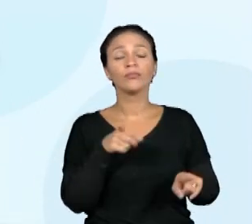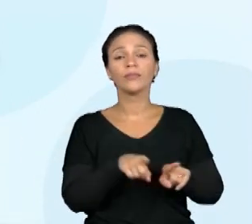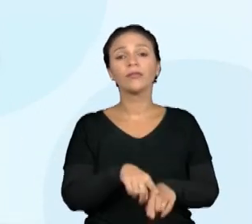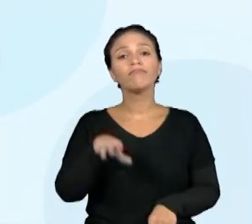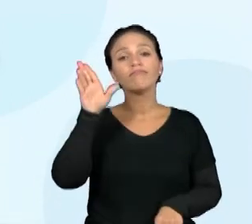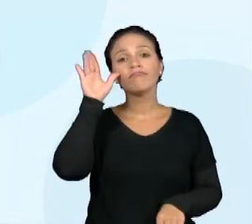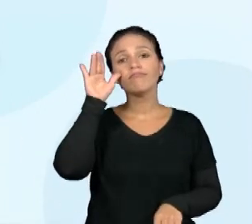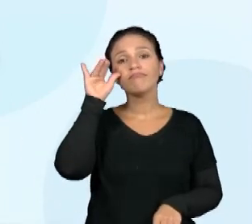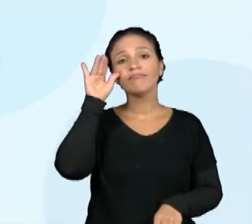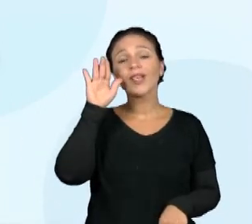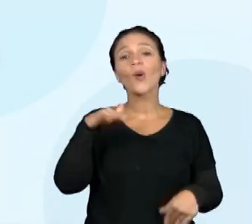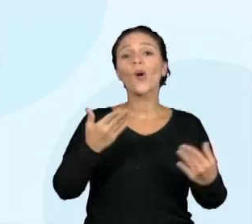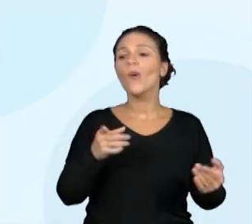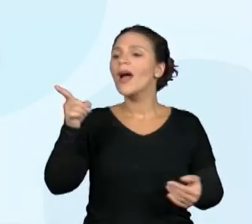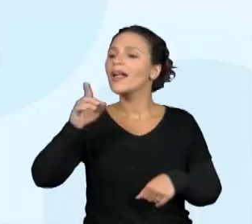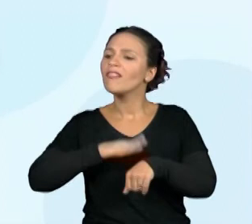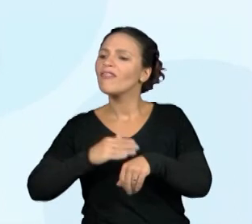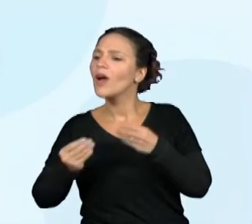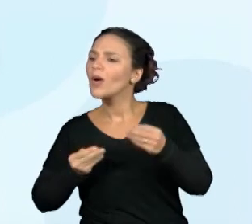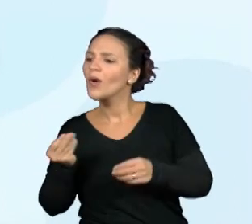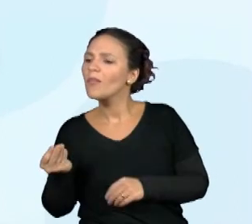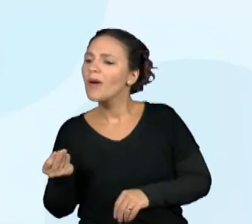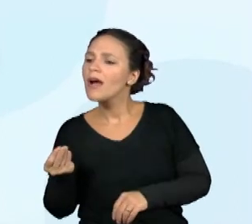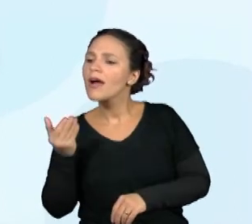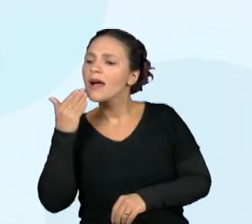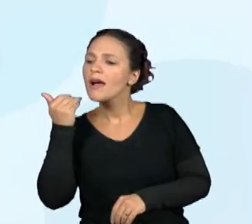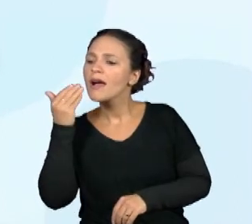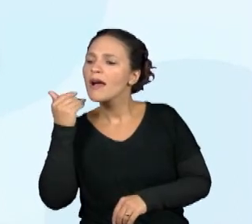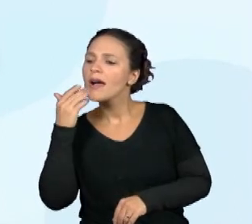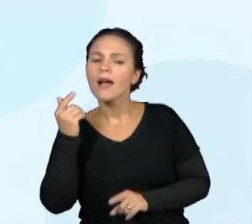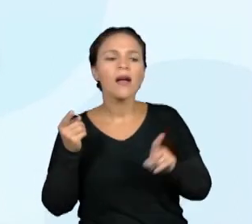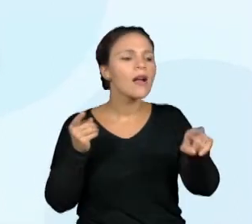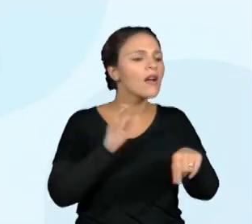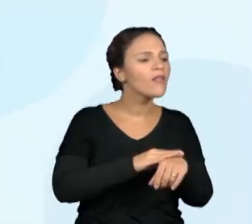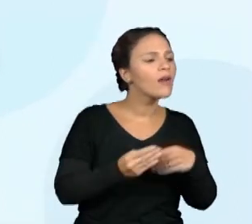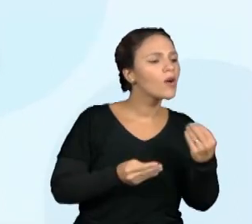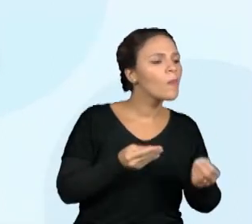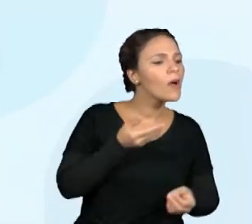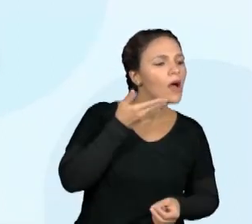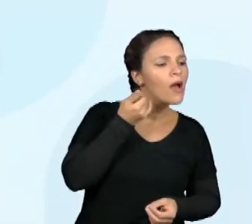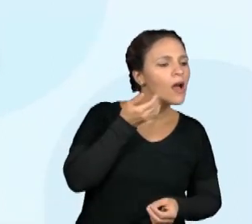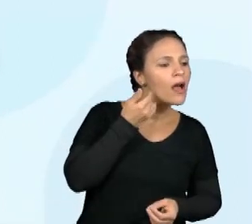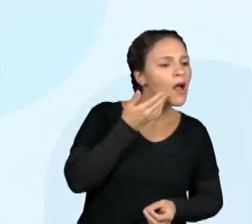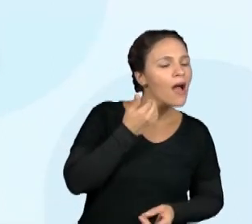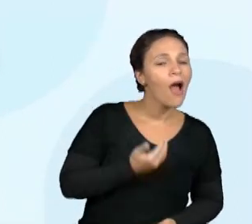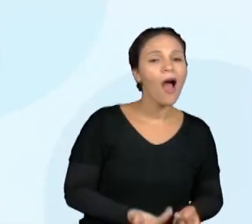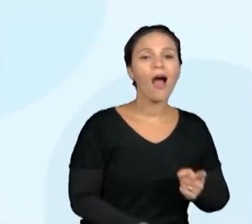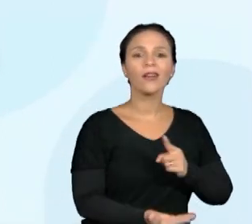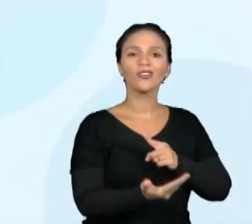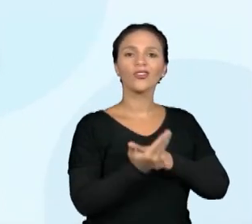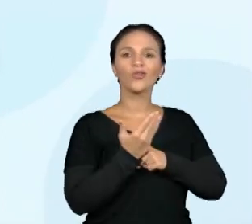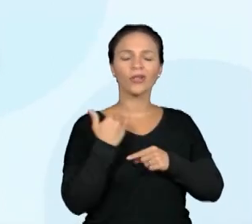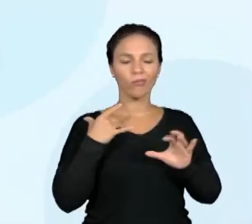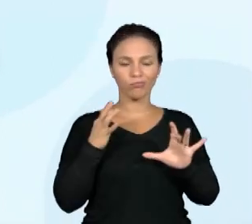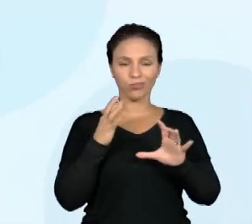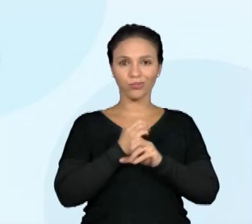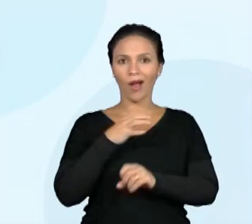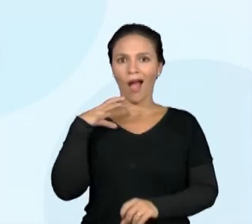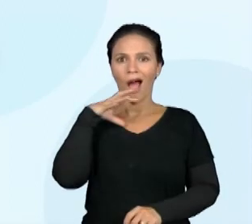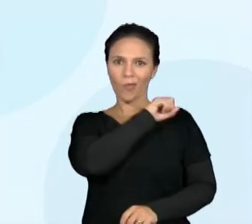observar aquelas estratégias que podem te ajudar a resolver situações de maneira mais ágil, tá